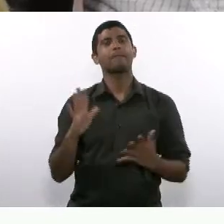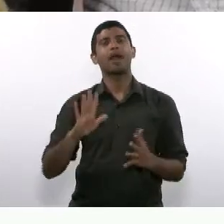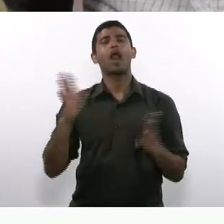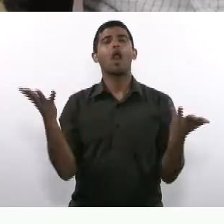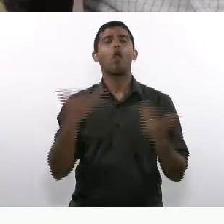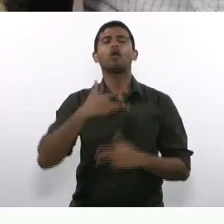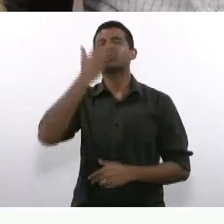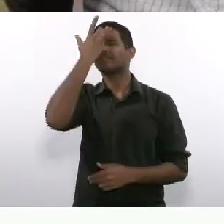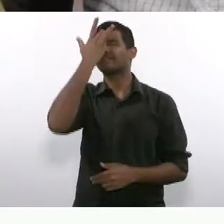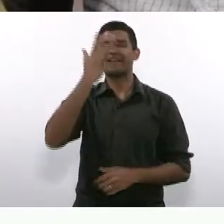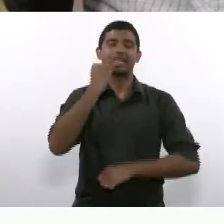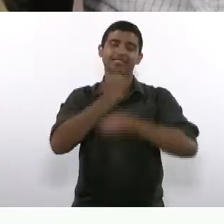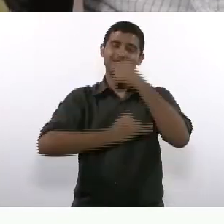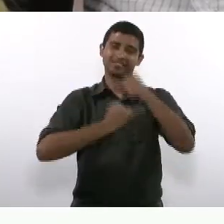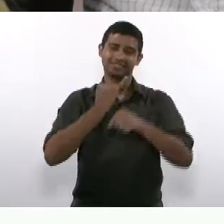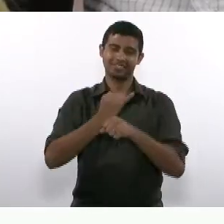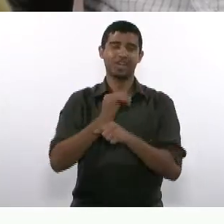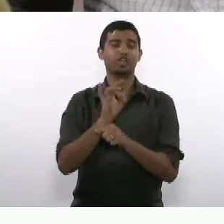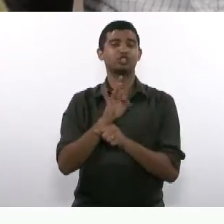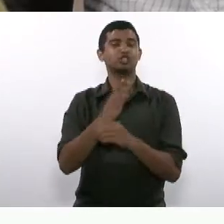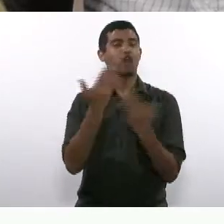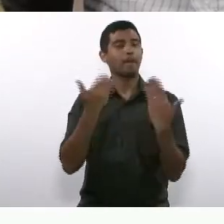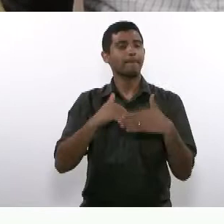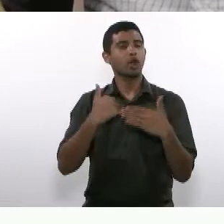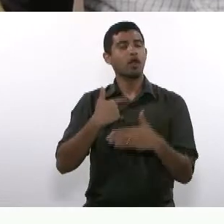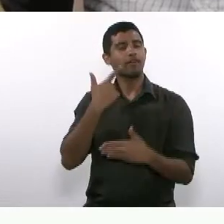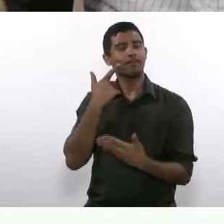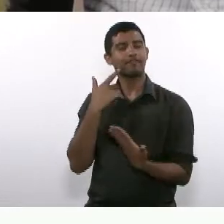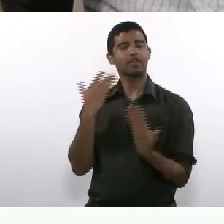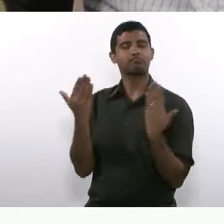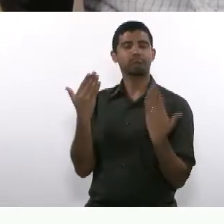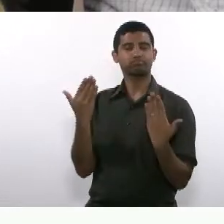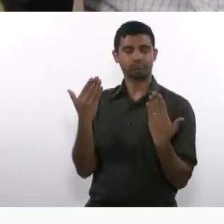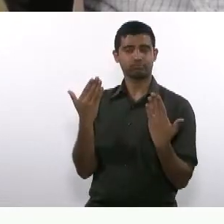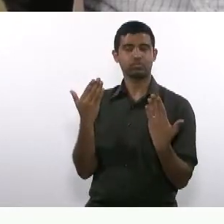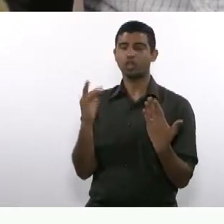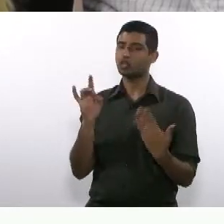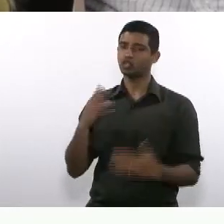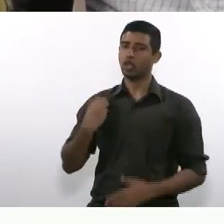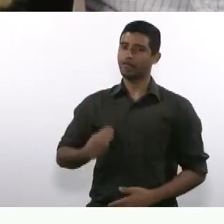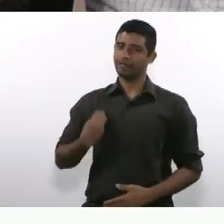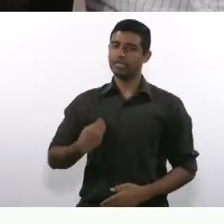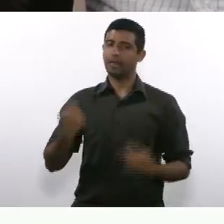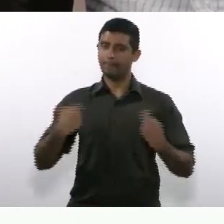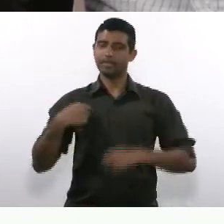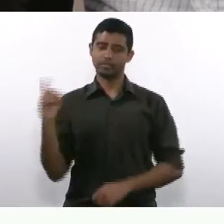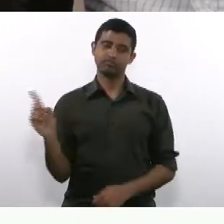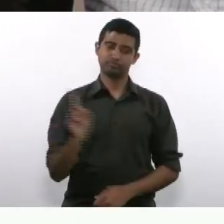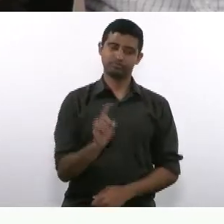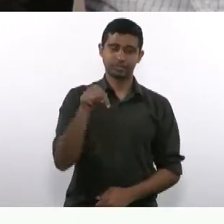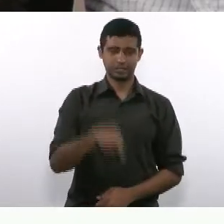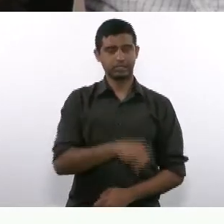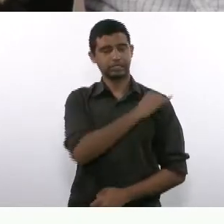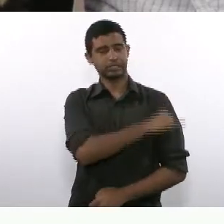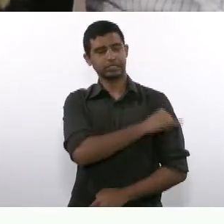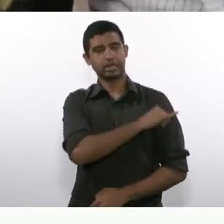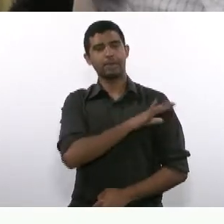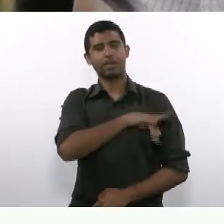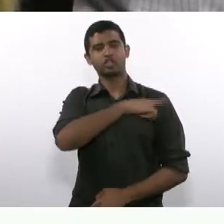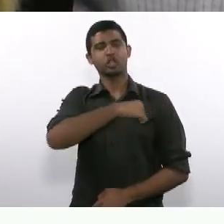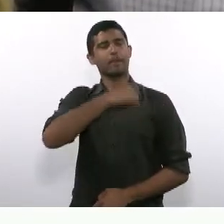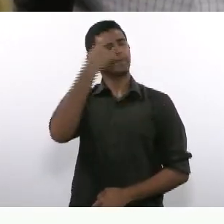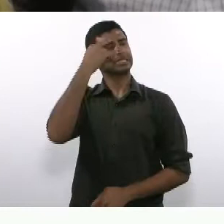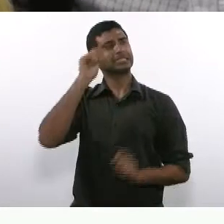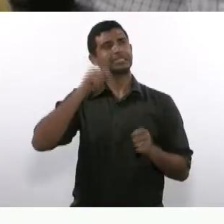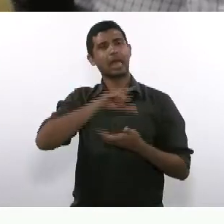tudo é feito online, apenas a prova de aptidão que é feita presencial, não tem como ser diferente. Mas a gente já está pensando num modelo em que a